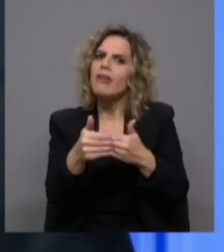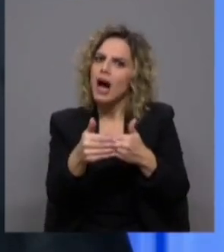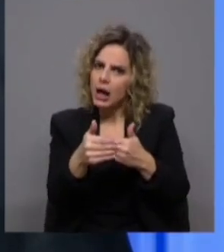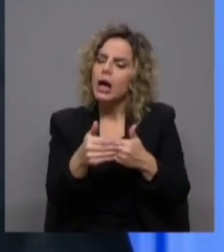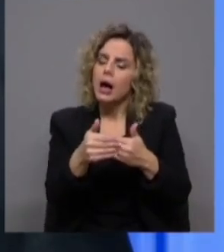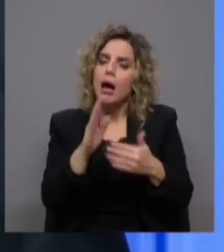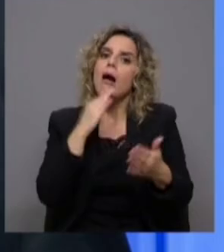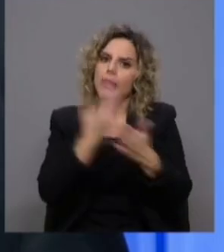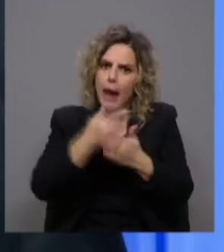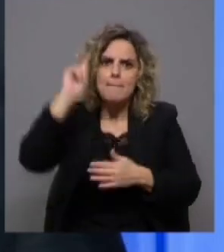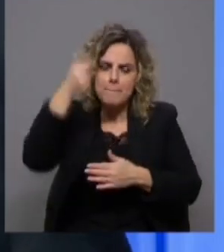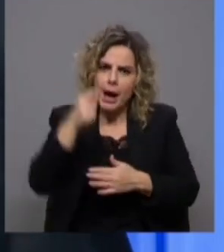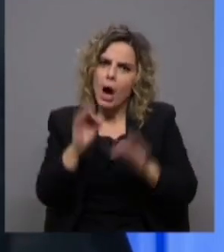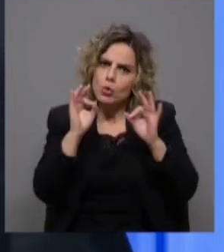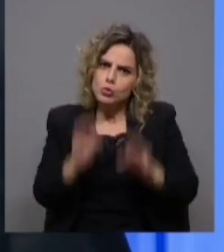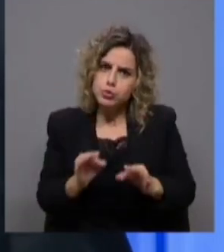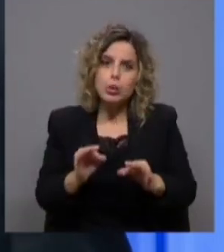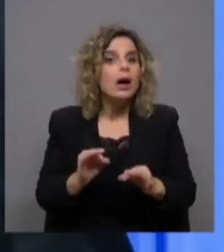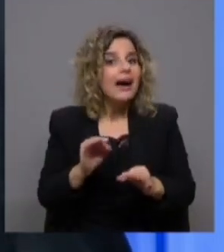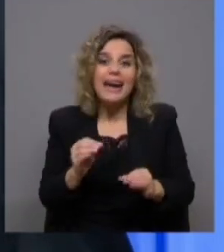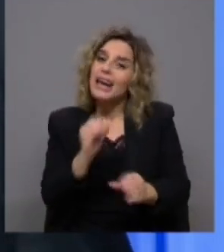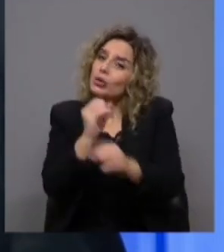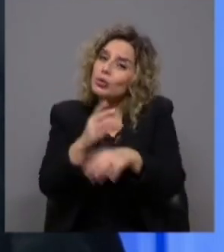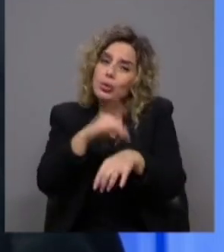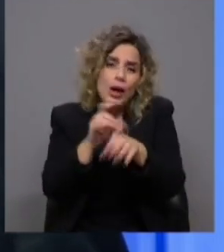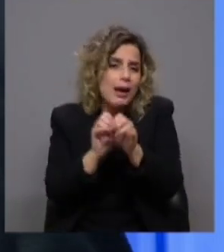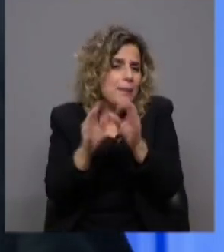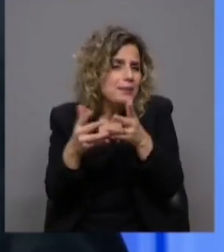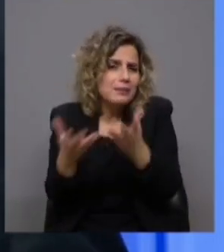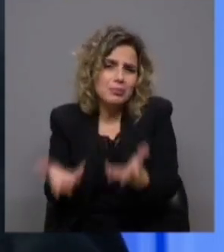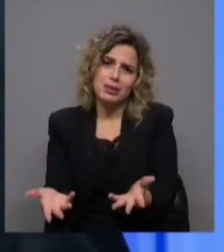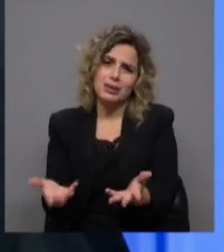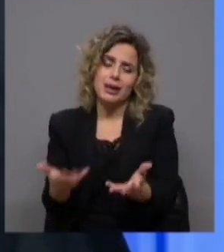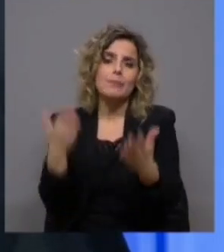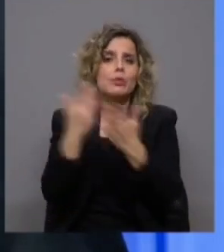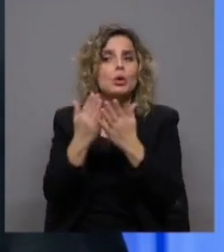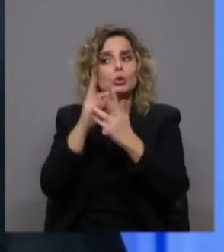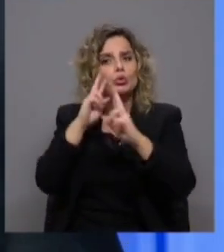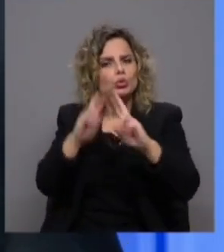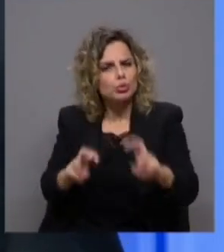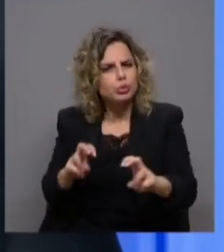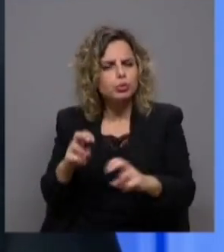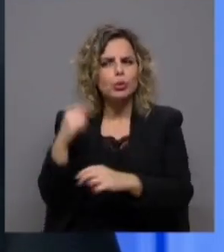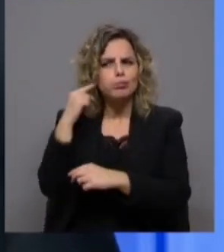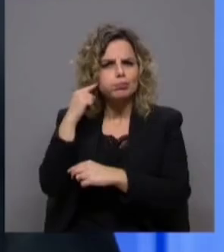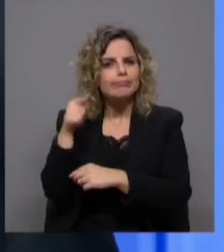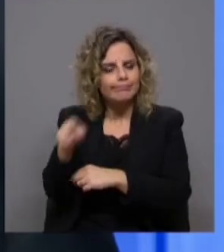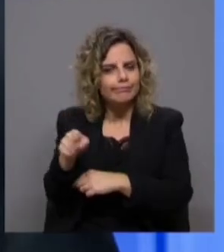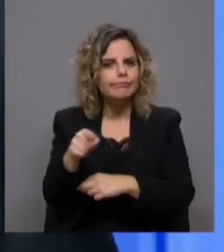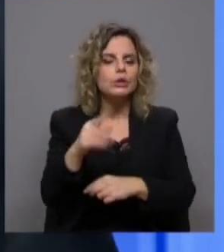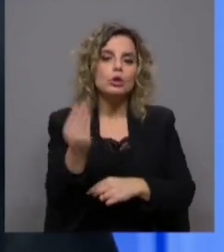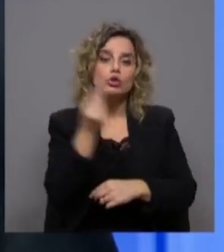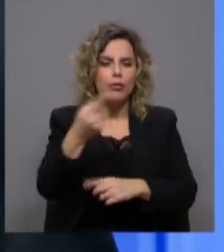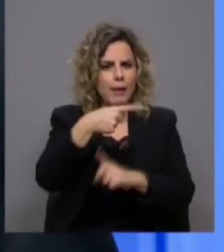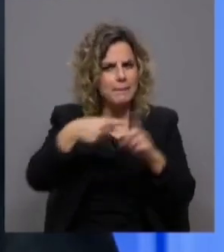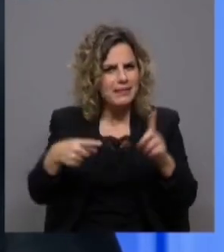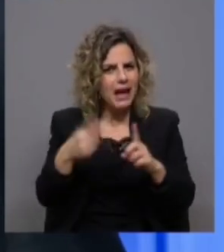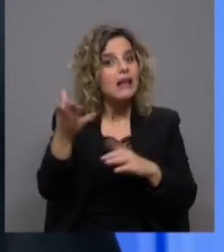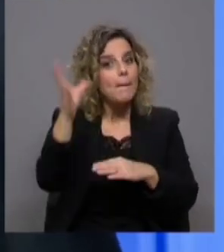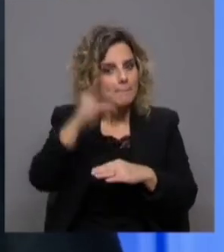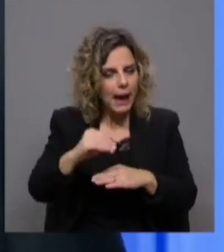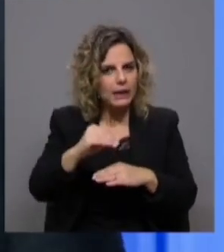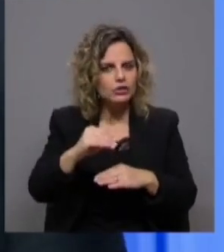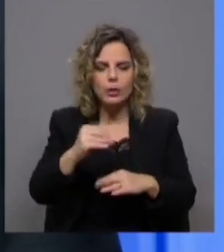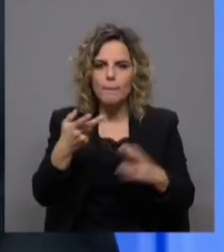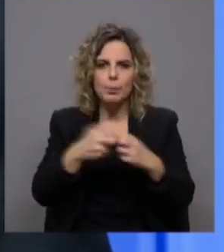por ela e é um grande é uma outra epidemia dizem os estudos ou em si recentemente conhecidos mais de Metade dos jovens têm manifestado podemos